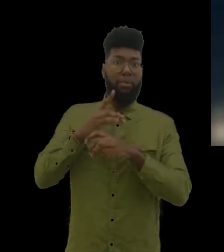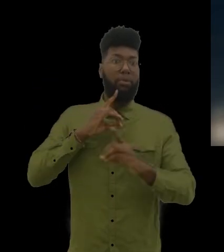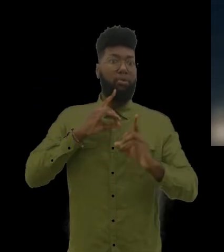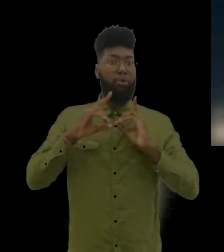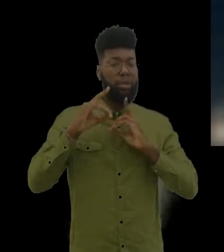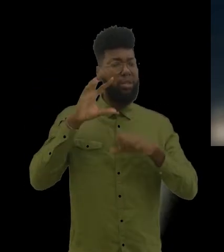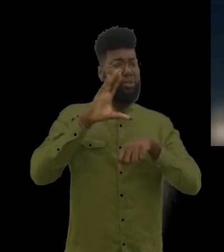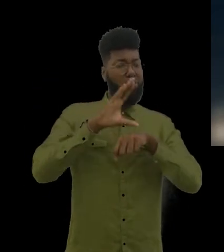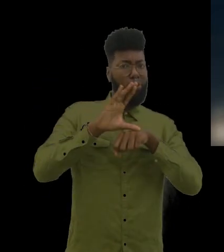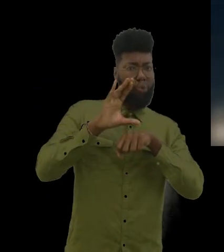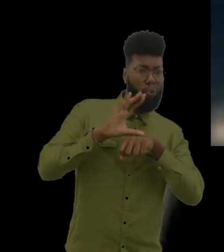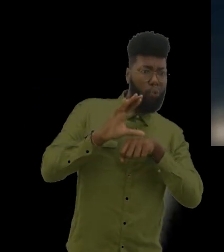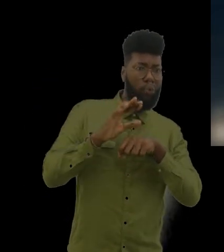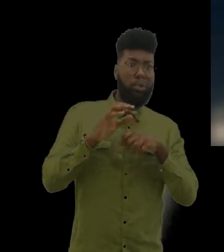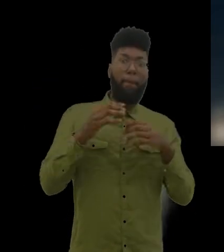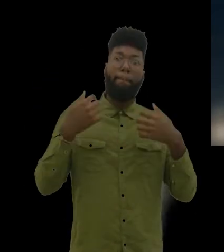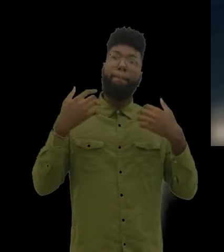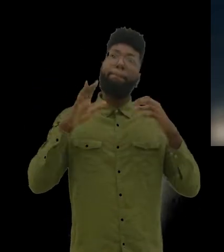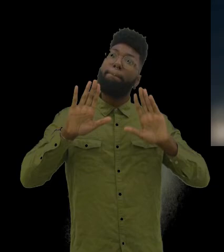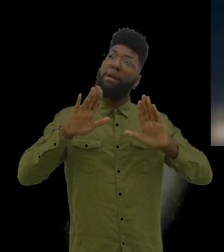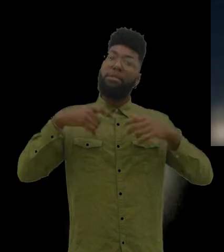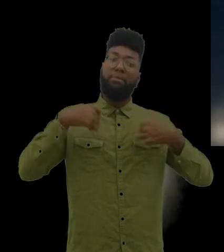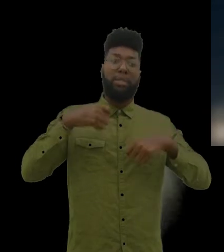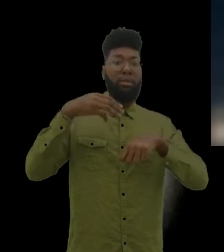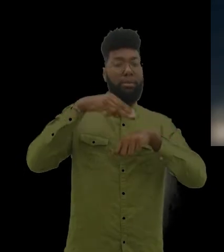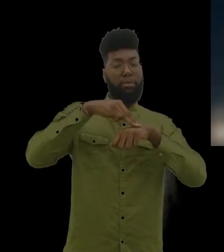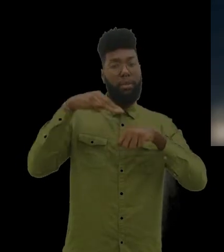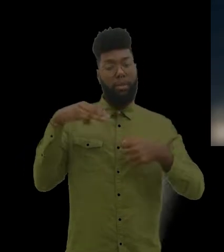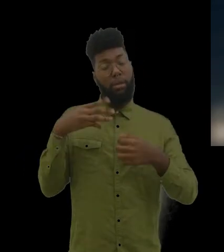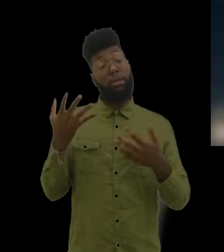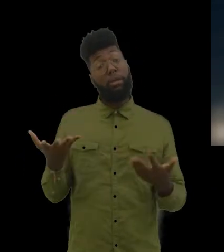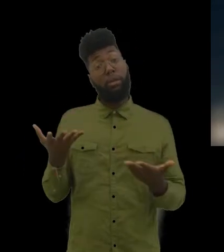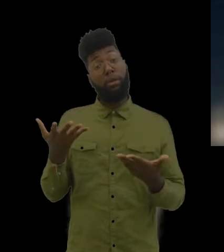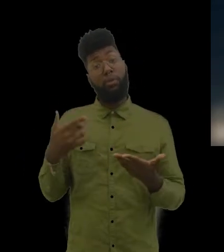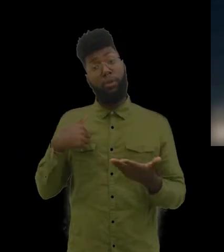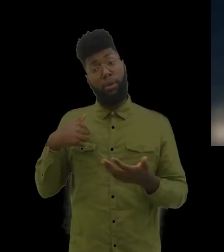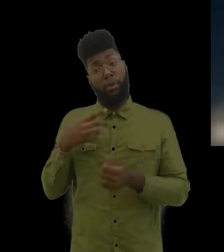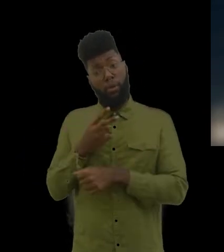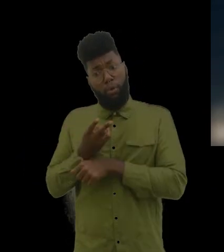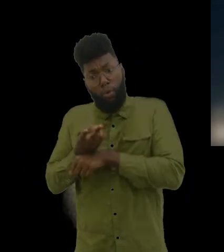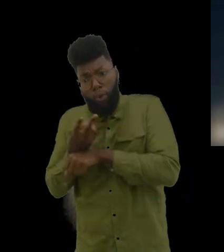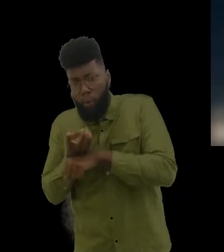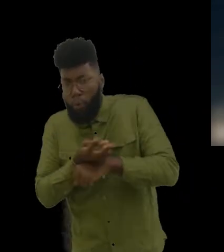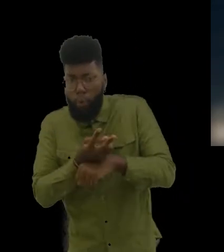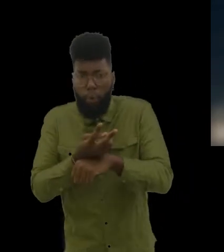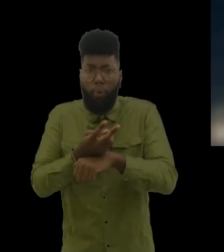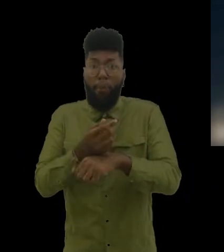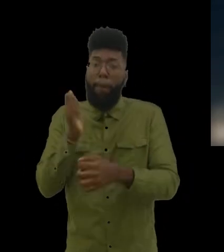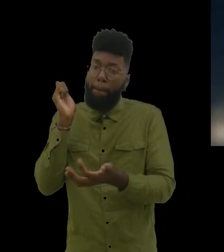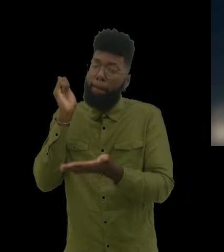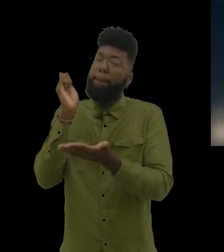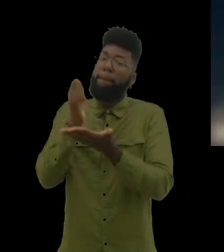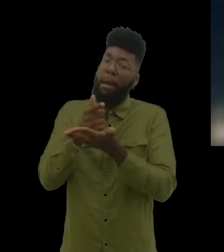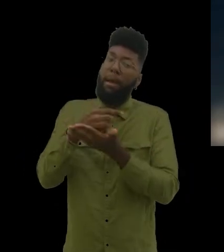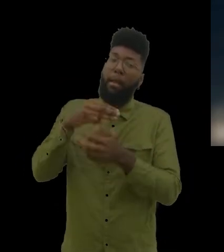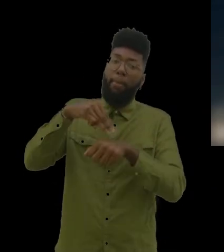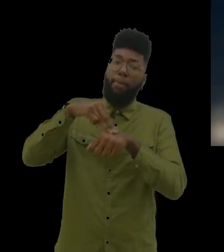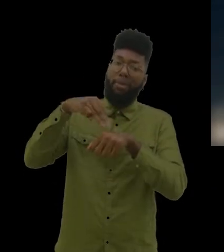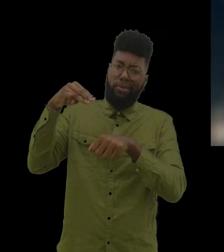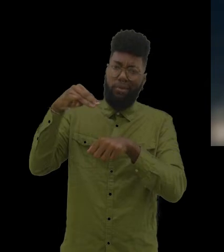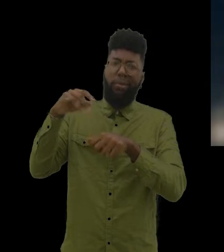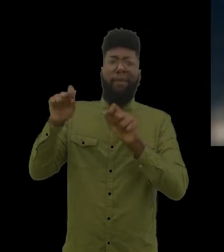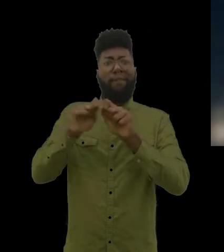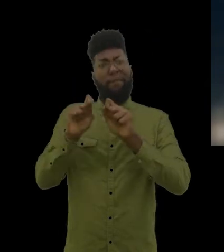fui atrás, também, de forma particular, paguei o mestrado, mas aí, né, a vida já estava um pouco